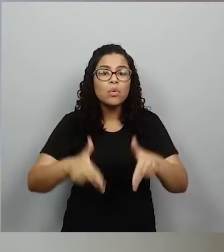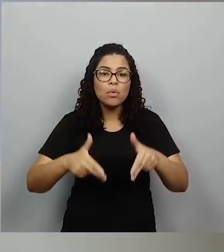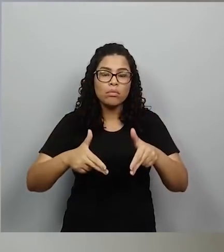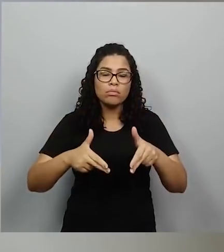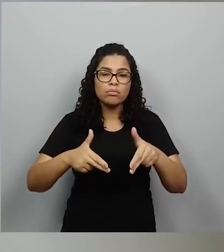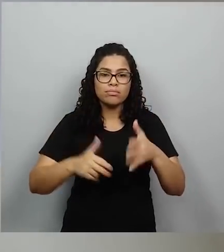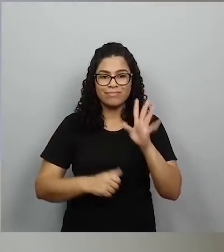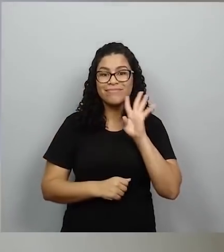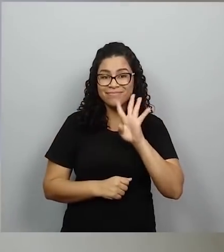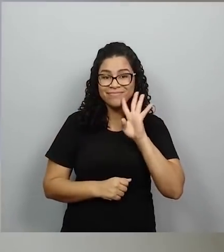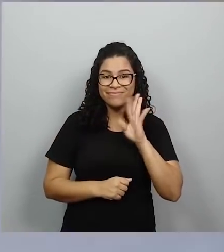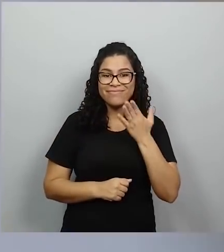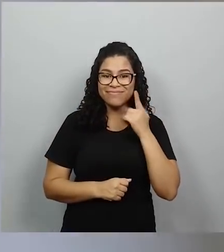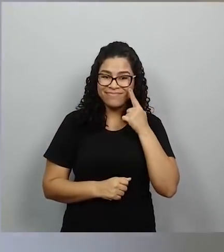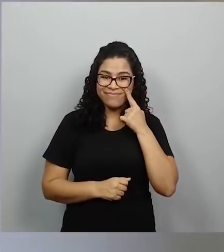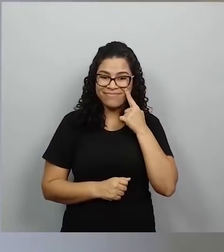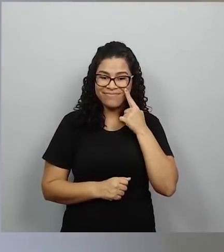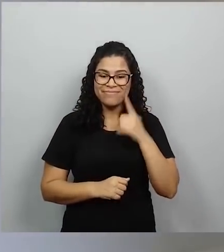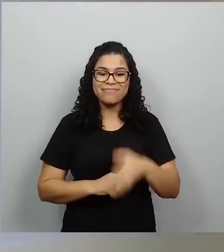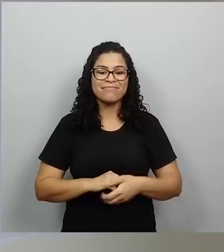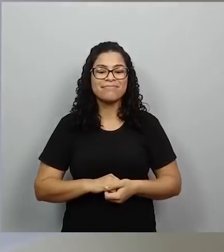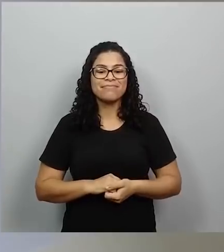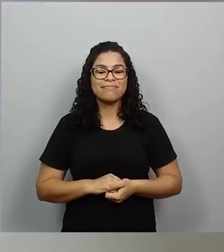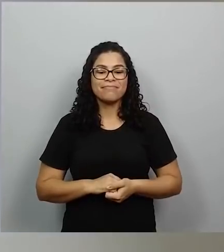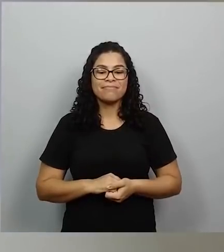folha. Querem ver que legal?